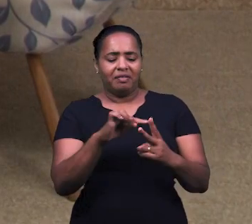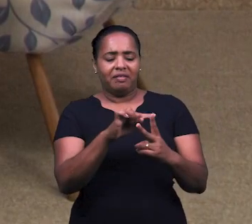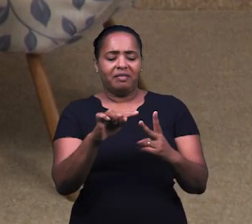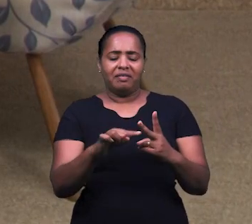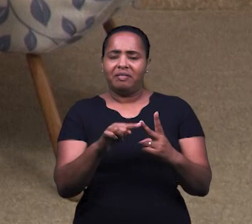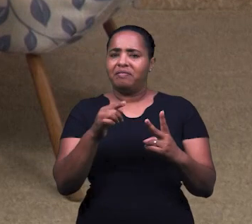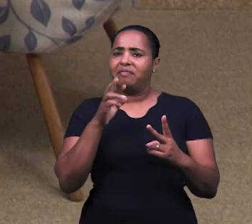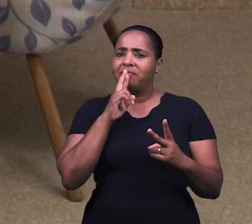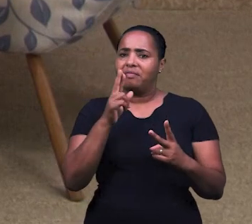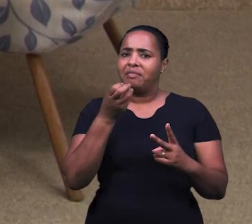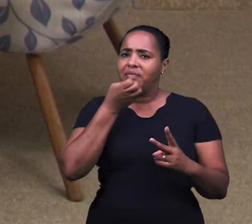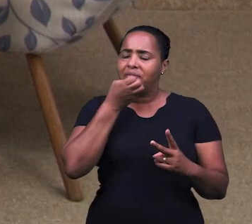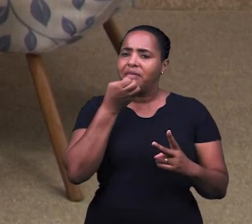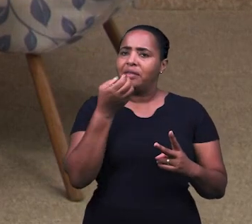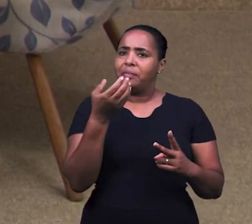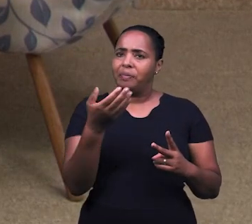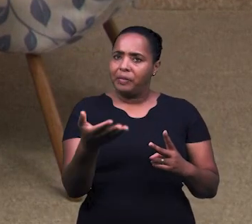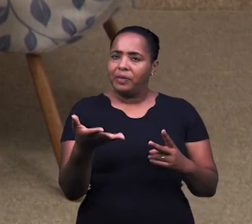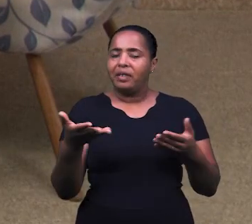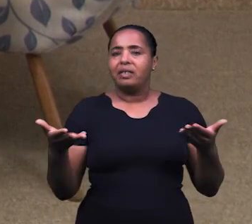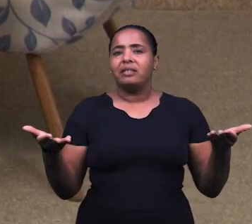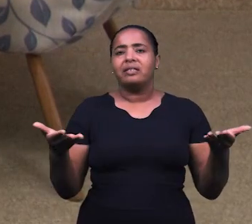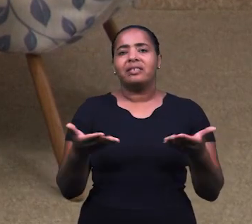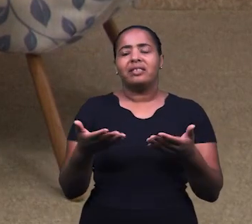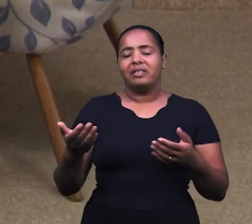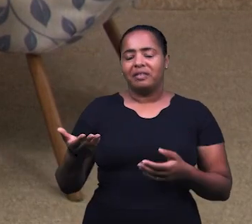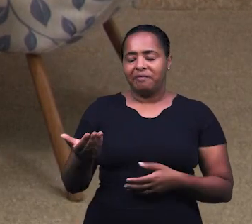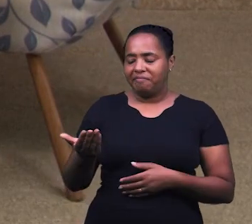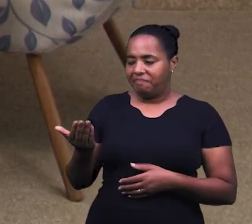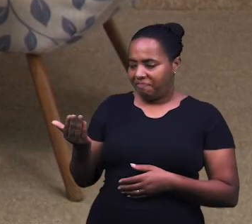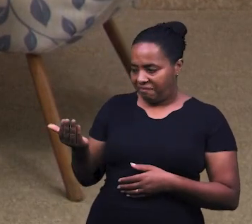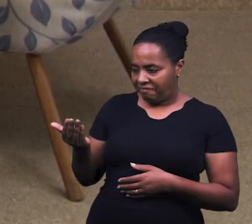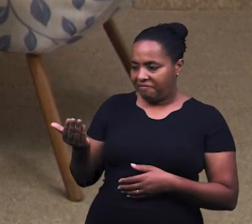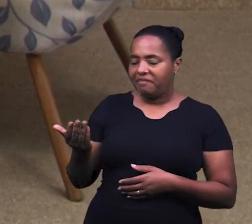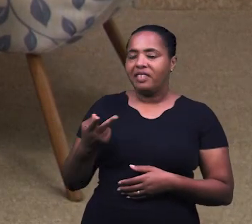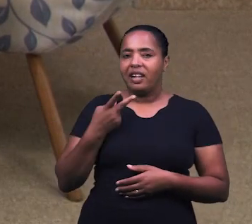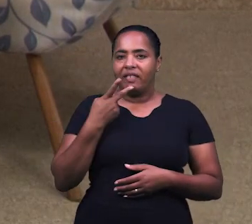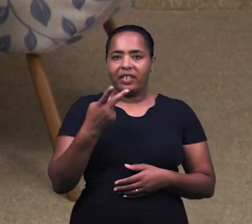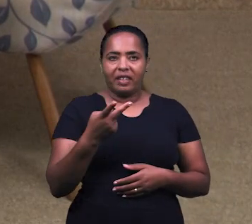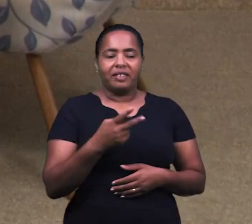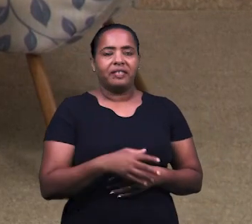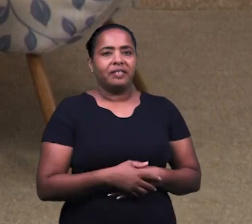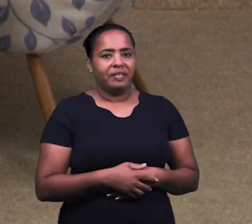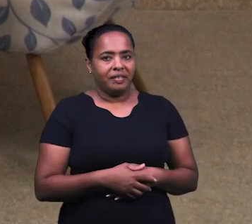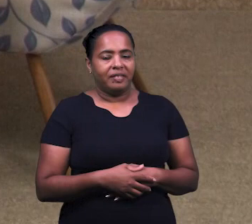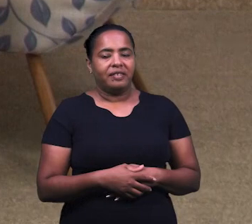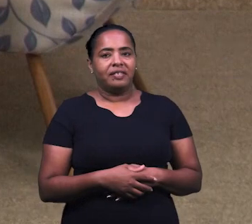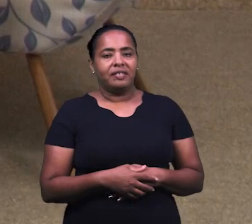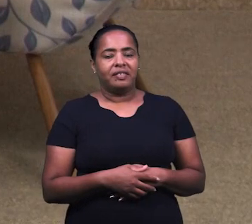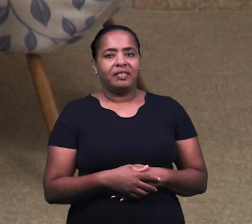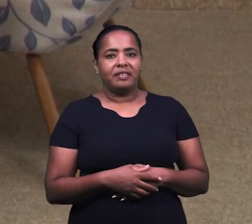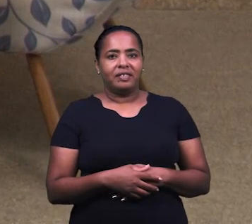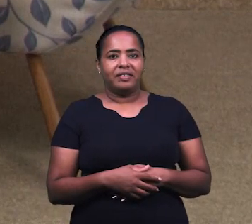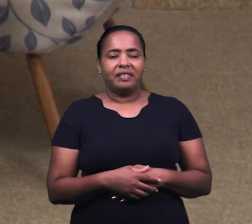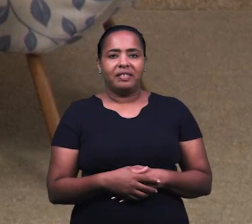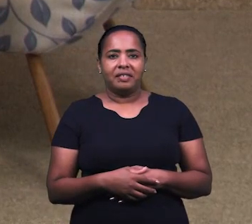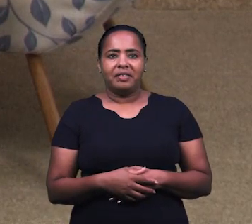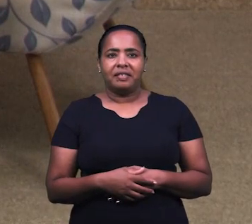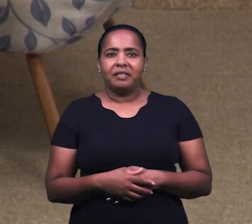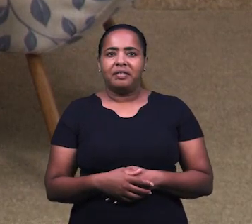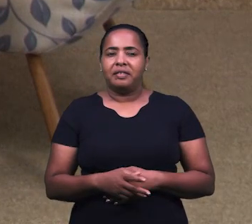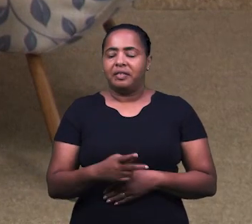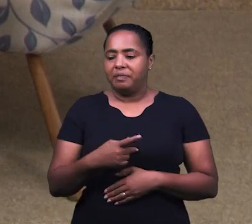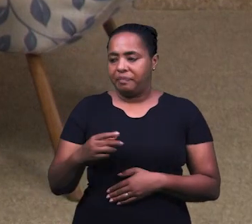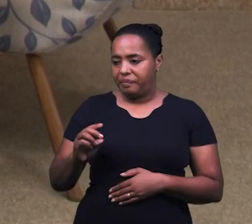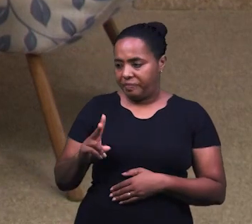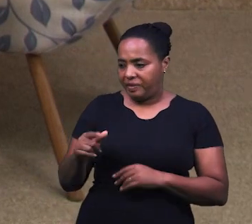então as duas boas respostas, muito bem colocadas, e agora o nosso companheiro vai fazer seus comentários a respeito disso. Pastor Walter,